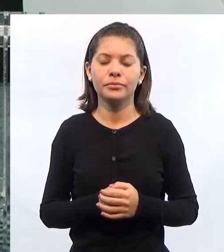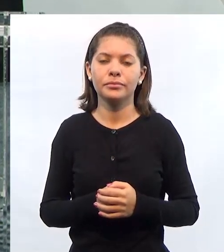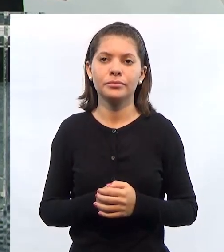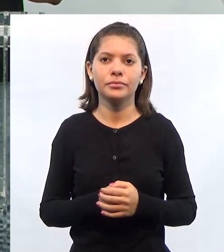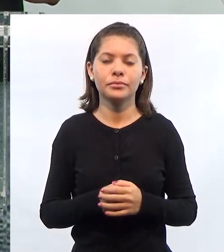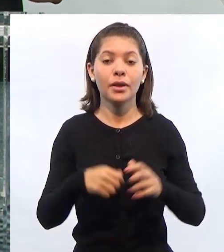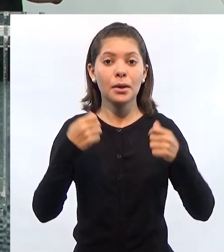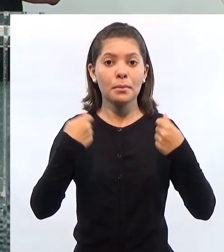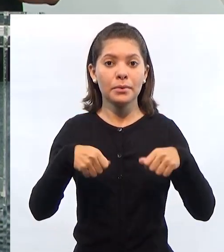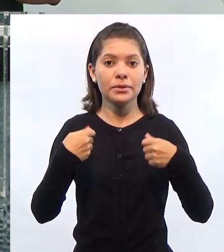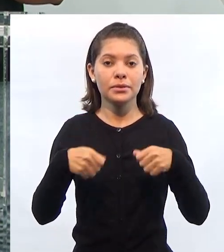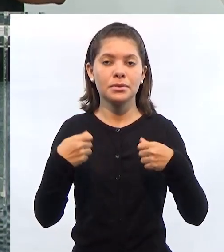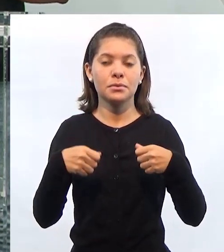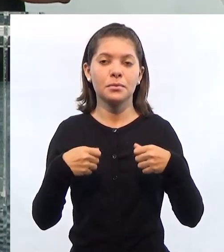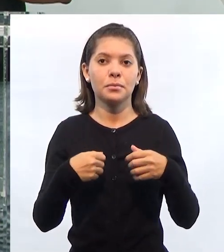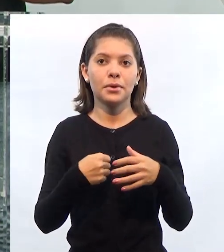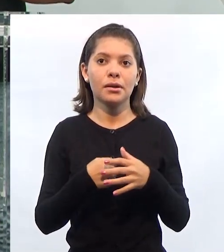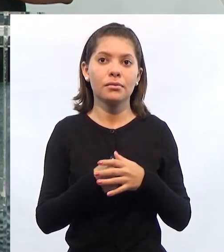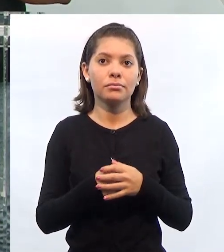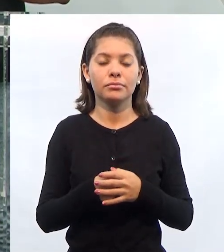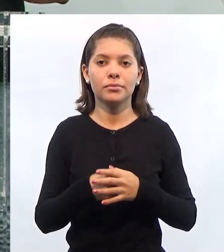ele visa suprir